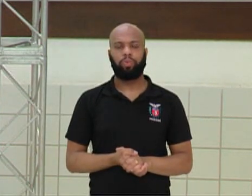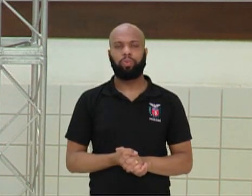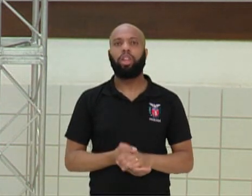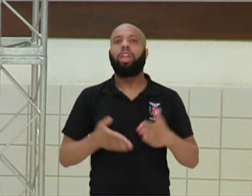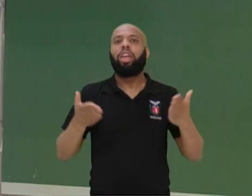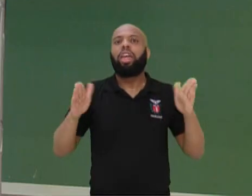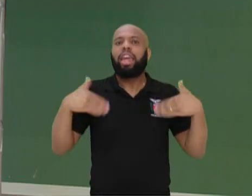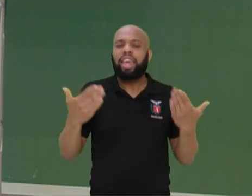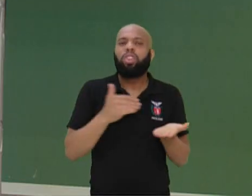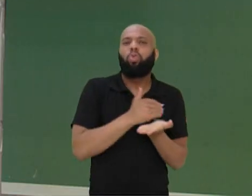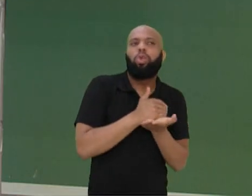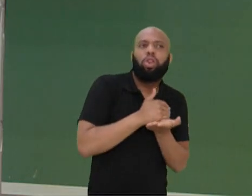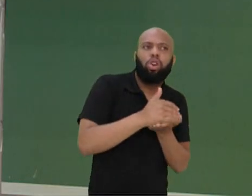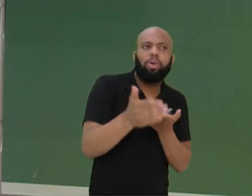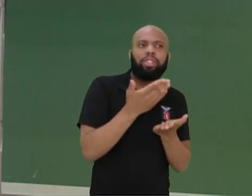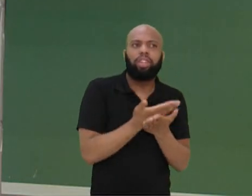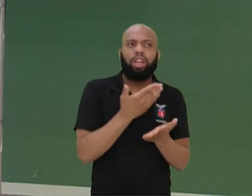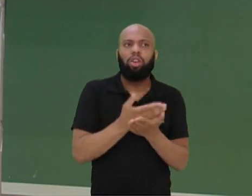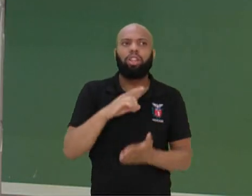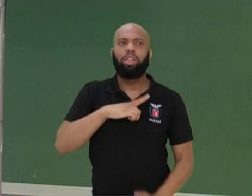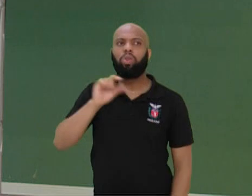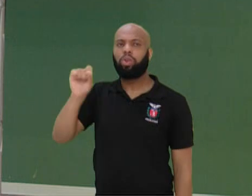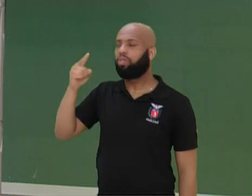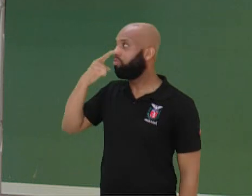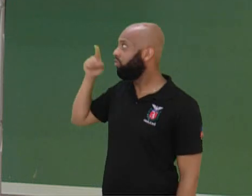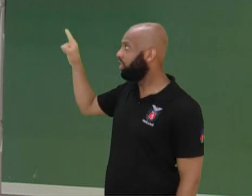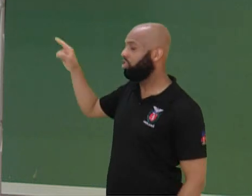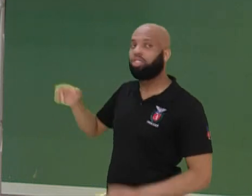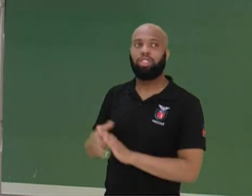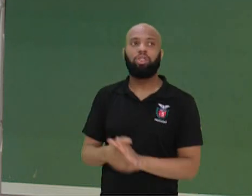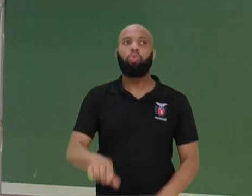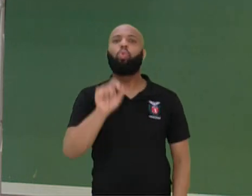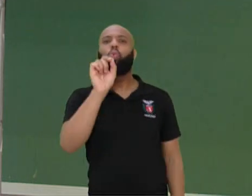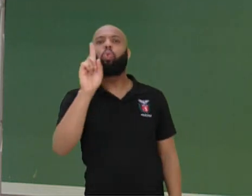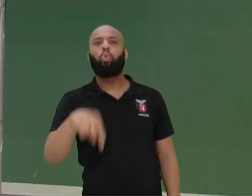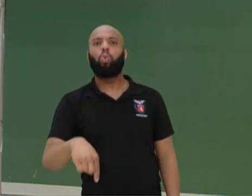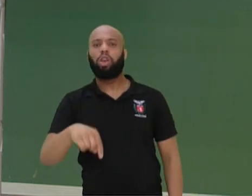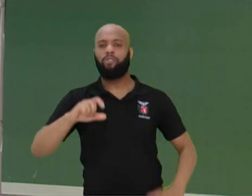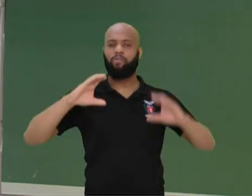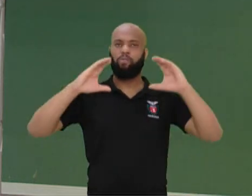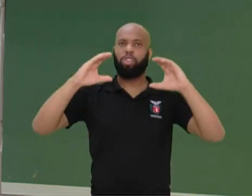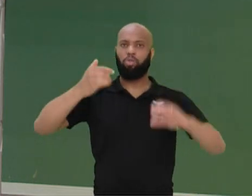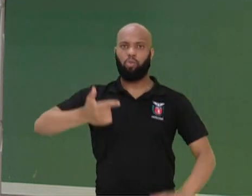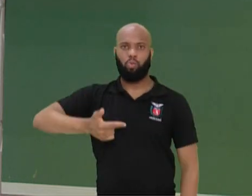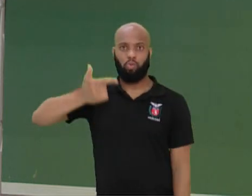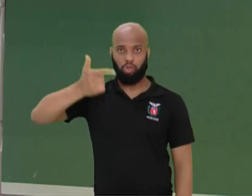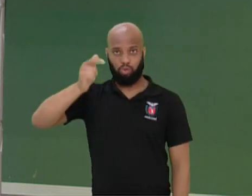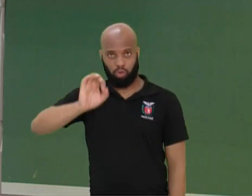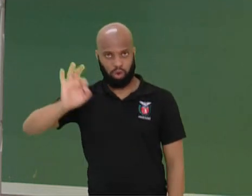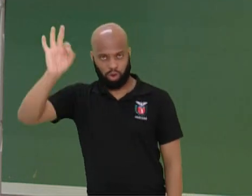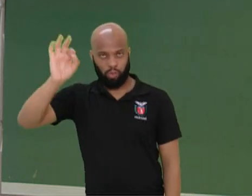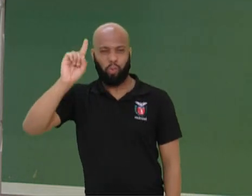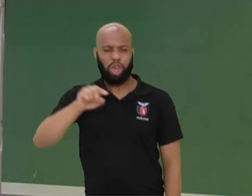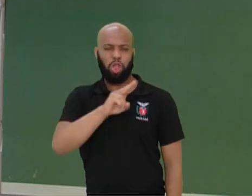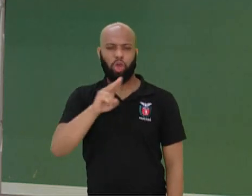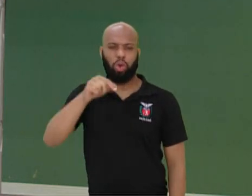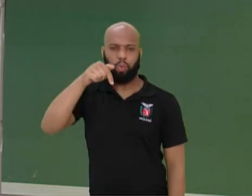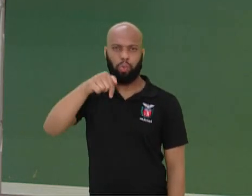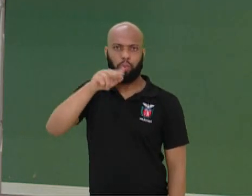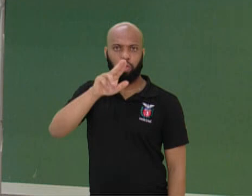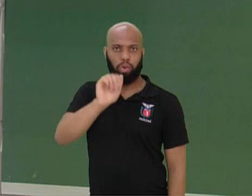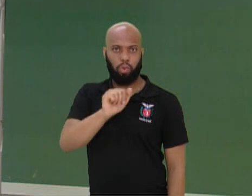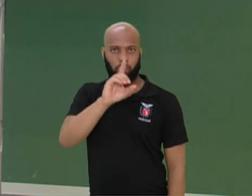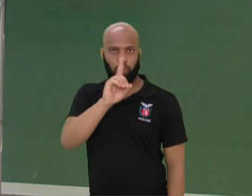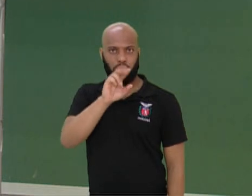Para começar, né? A gente tem aqui o seguinte, né? O que é a função quadrática? Isso aqui a gente vai retomando praticamente em todas as aulas para